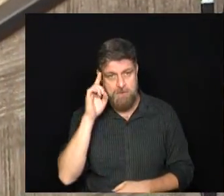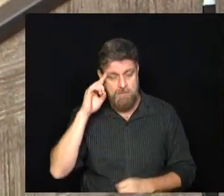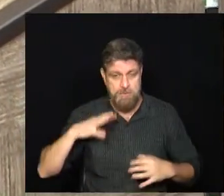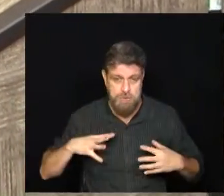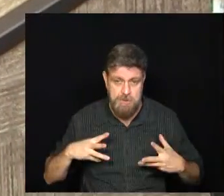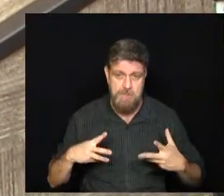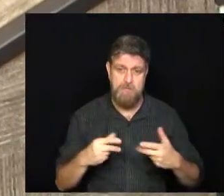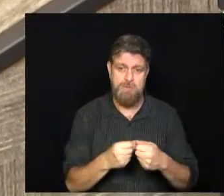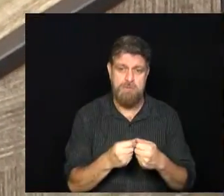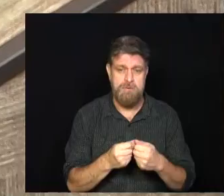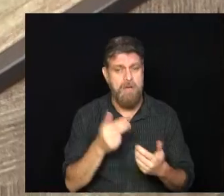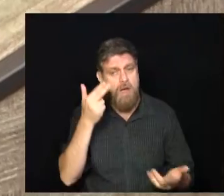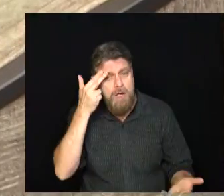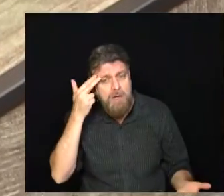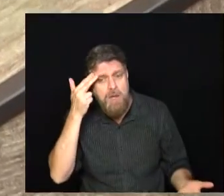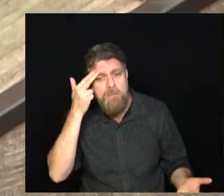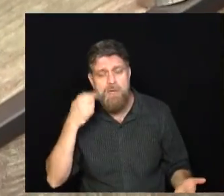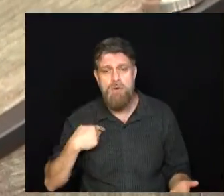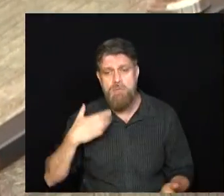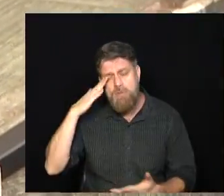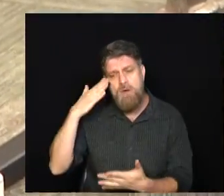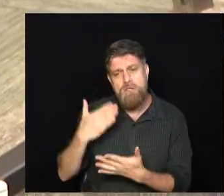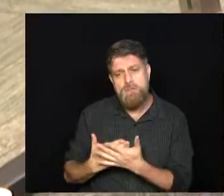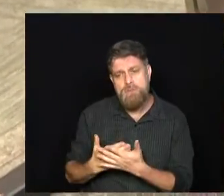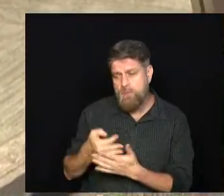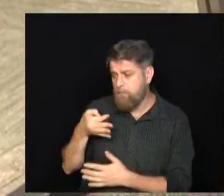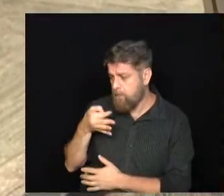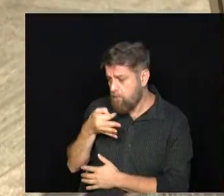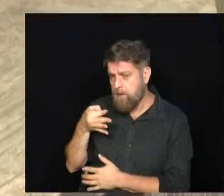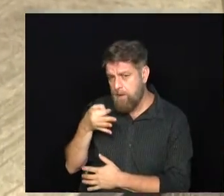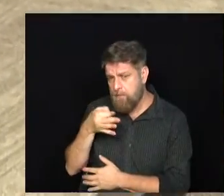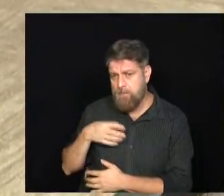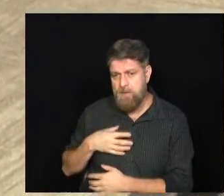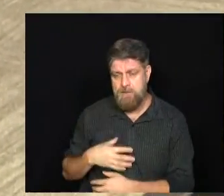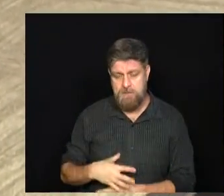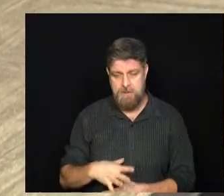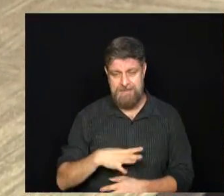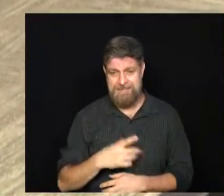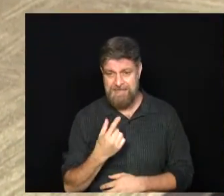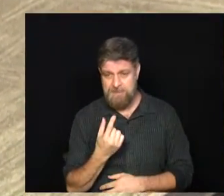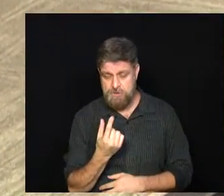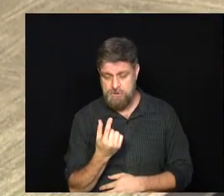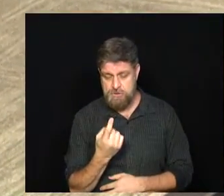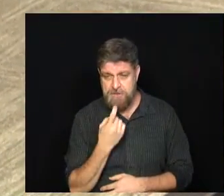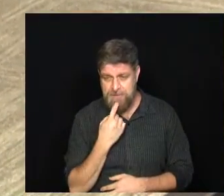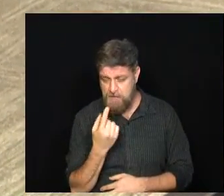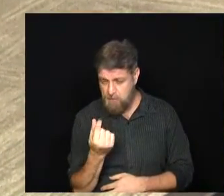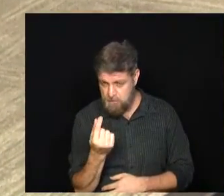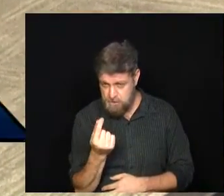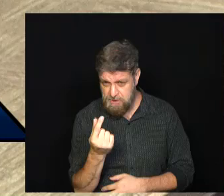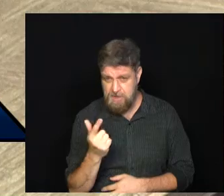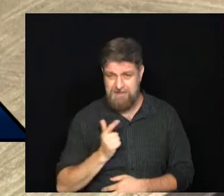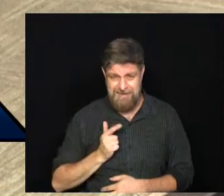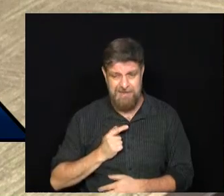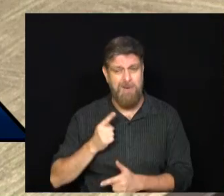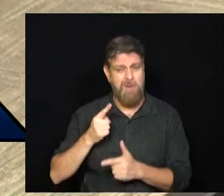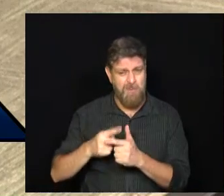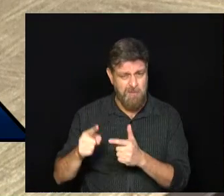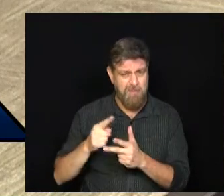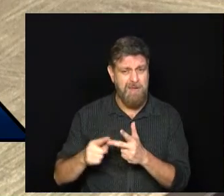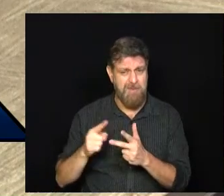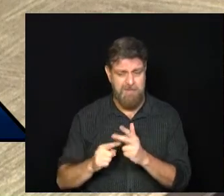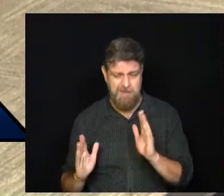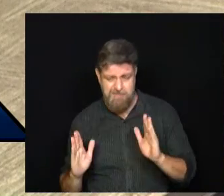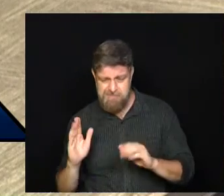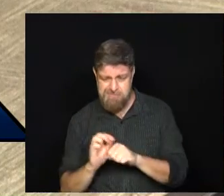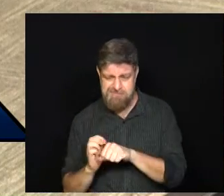Olha, Gabriel, na verdade, eu acredito que, como foi dito aqui, acho que a saúde financeira do município, apesar de toda a turbulência que estamos passando, a